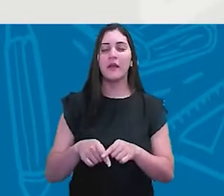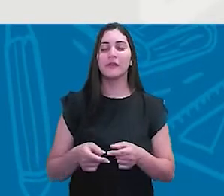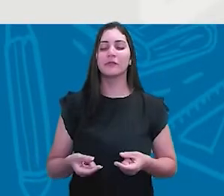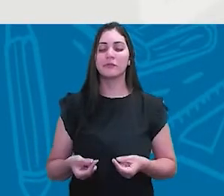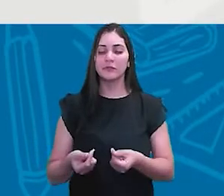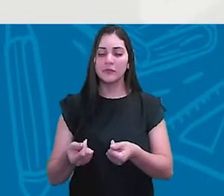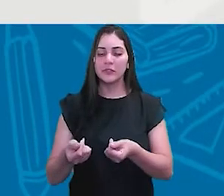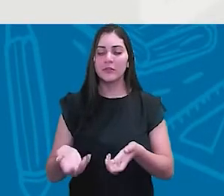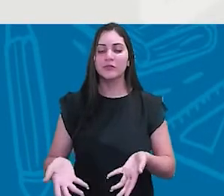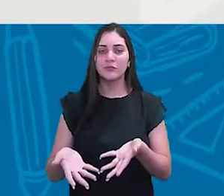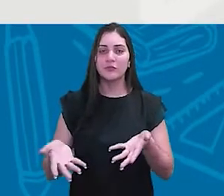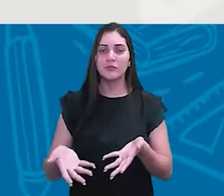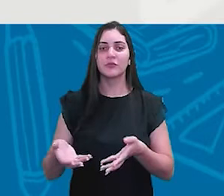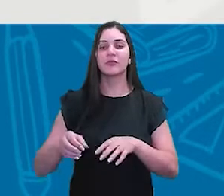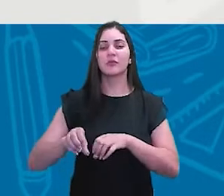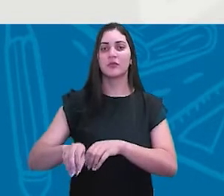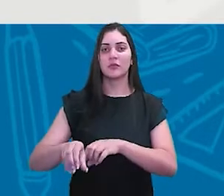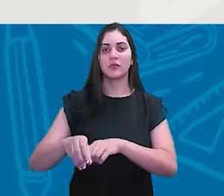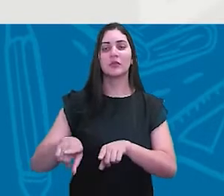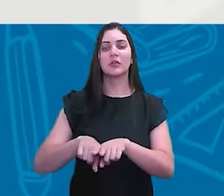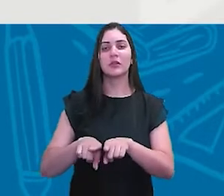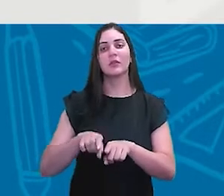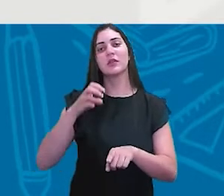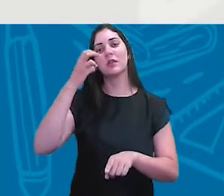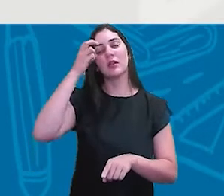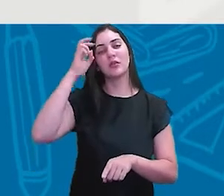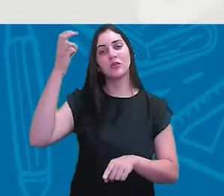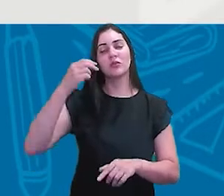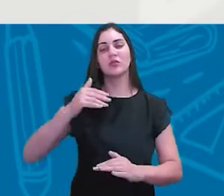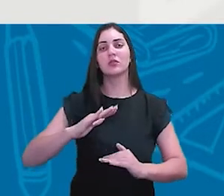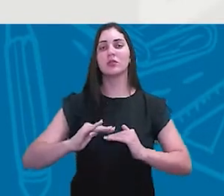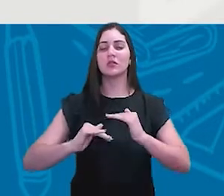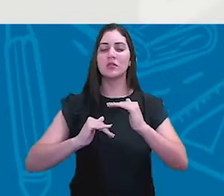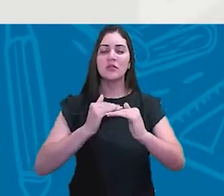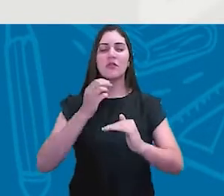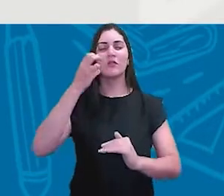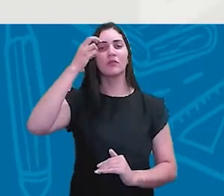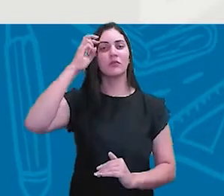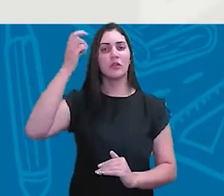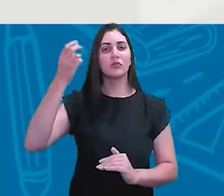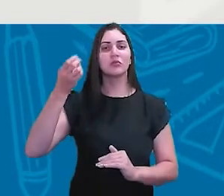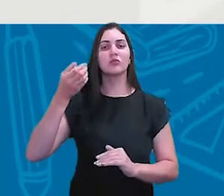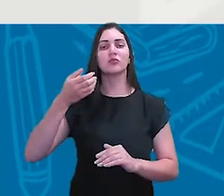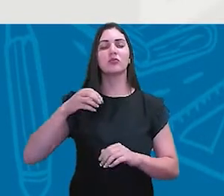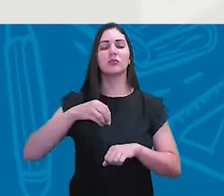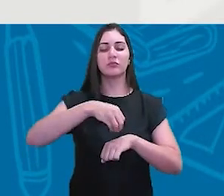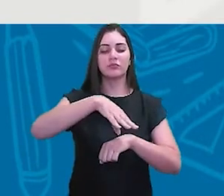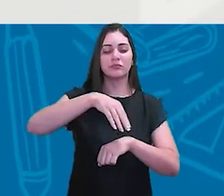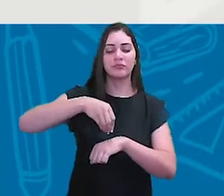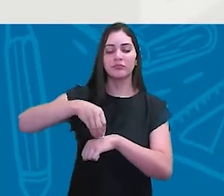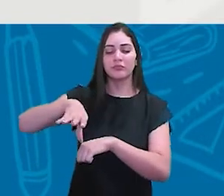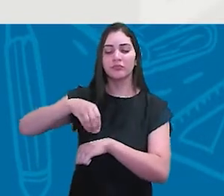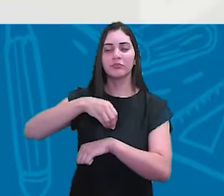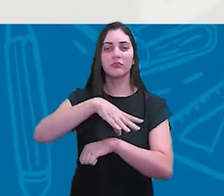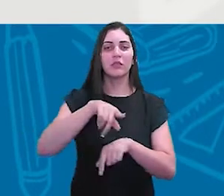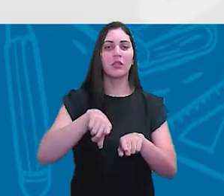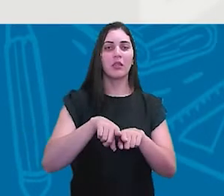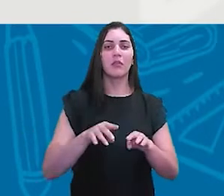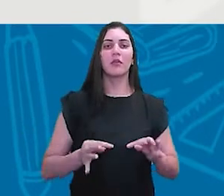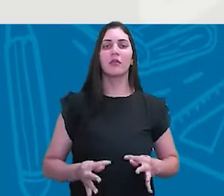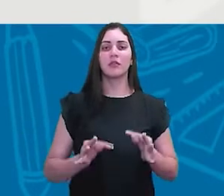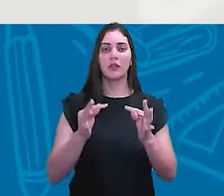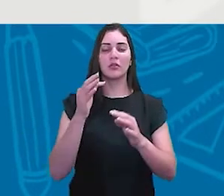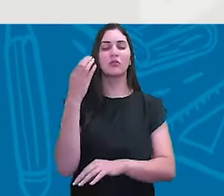né? Questão da cultura, né? De desenvolver a cultura, né? Compartilhar tecnologia,